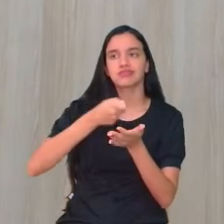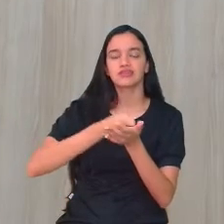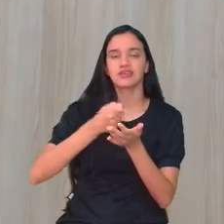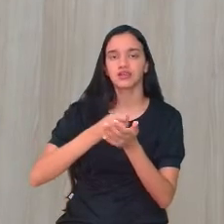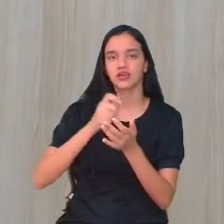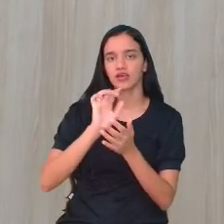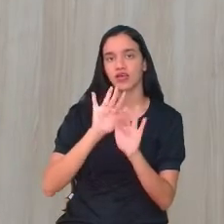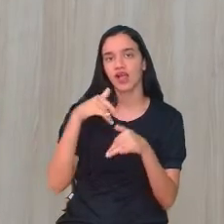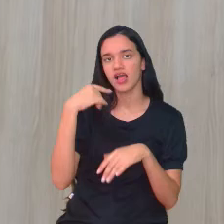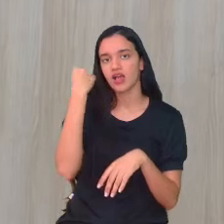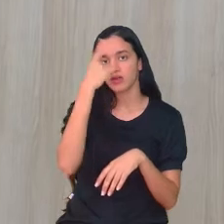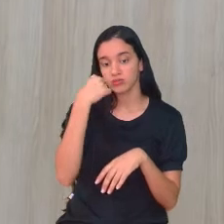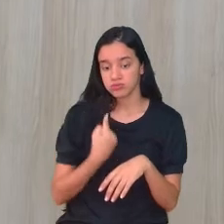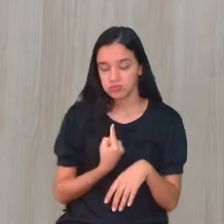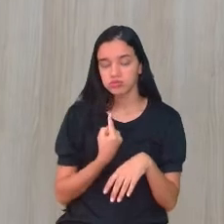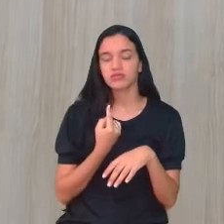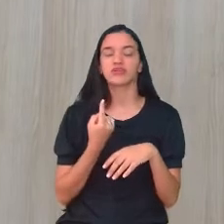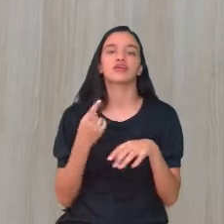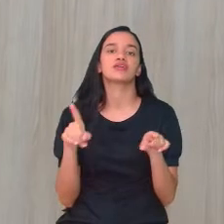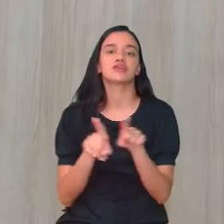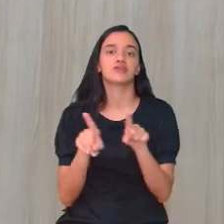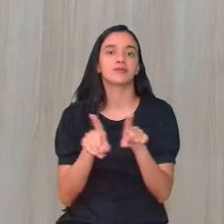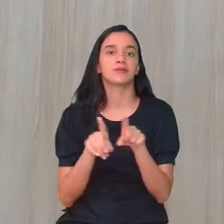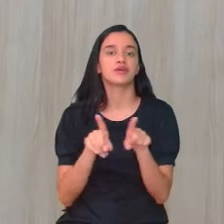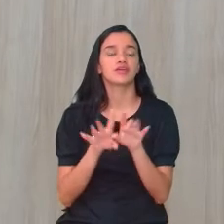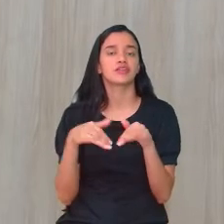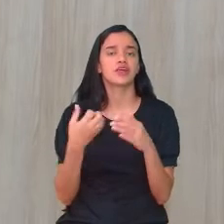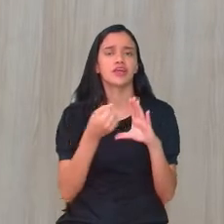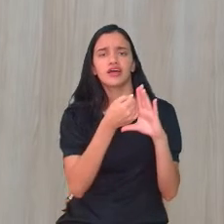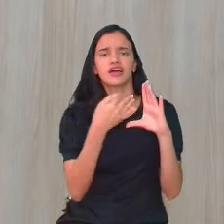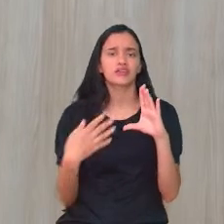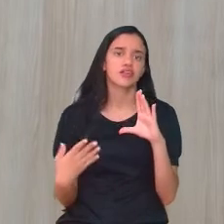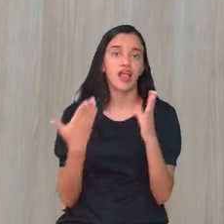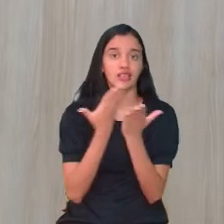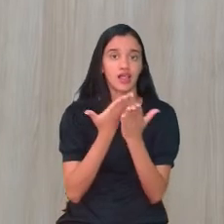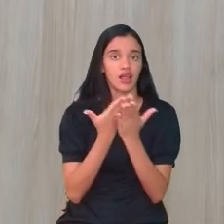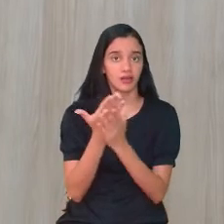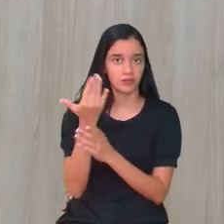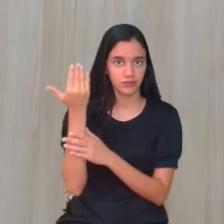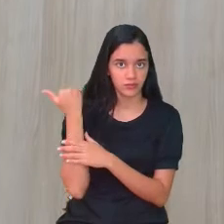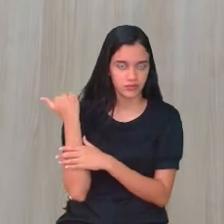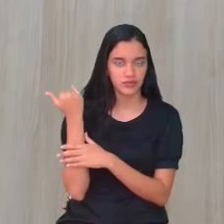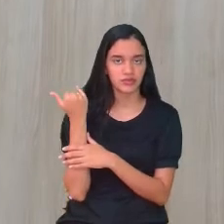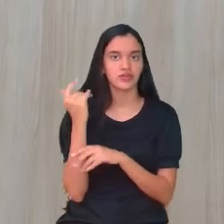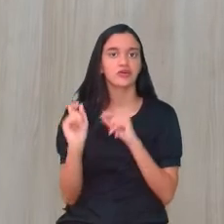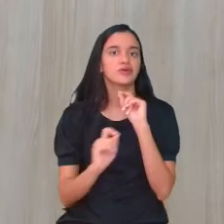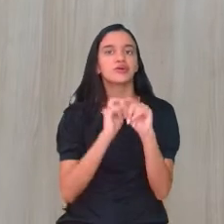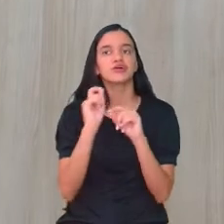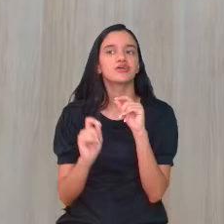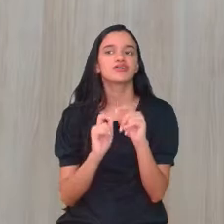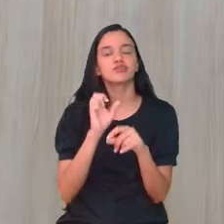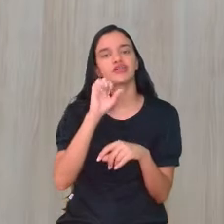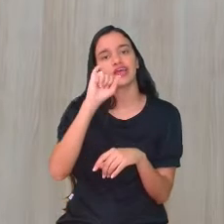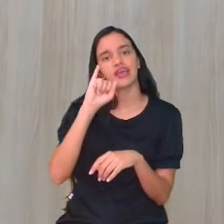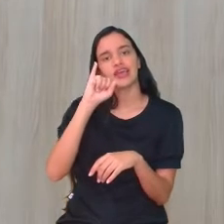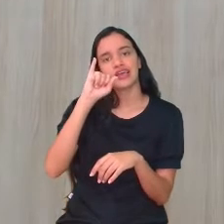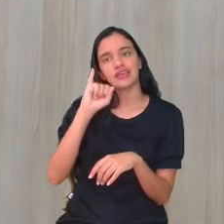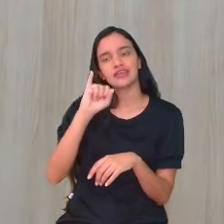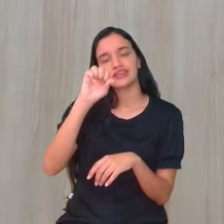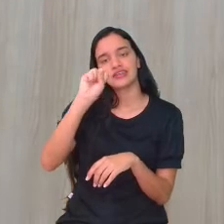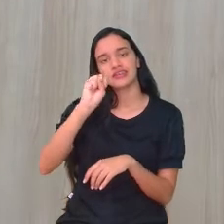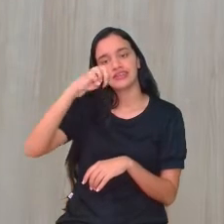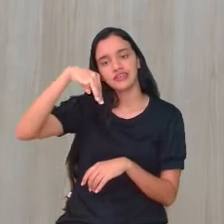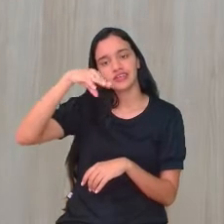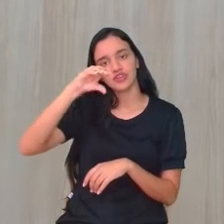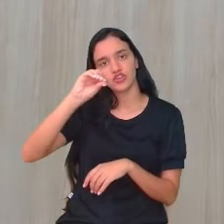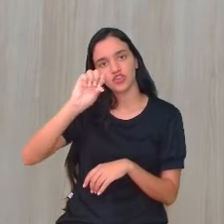né, regimes totalitários, que tem algumas características que na aula passada a gente chamou dos ismos, certo? O